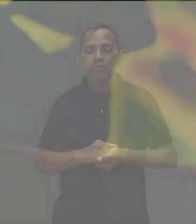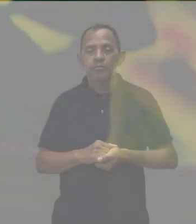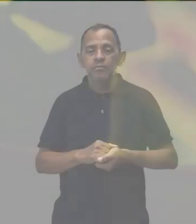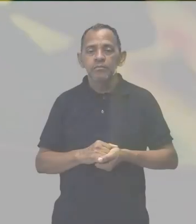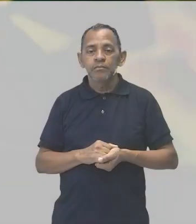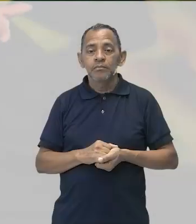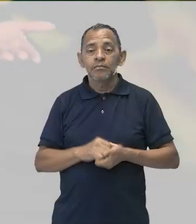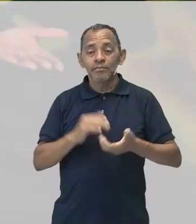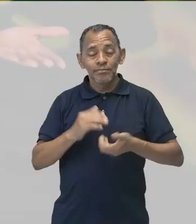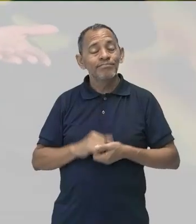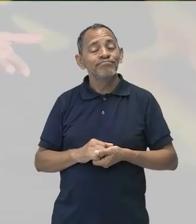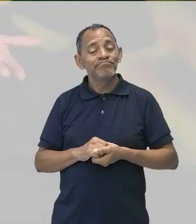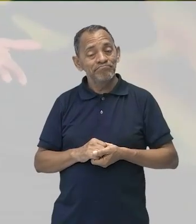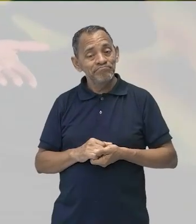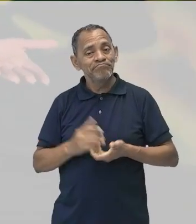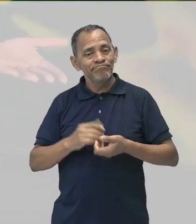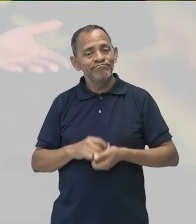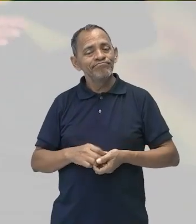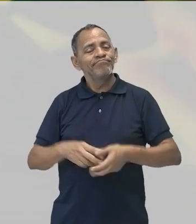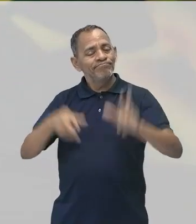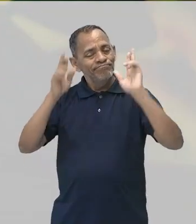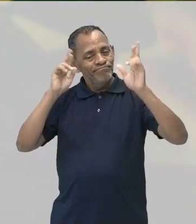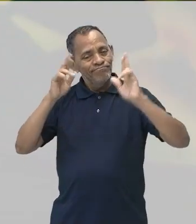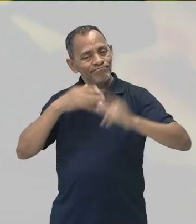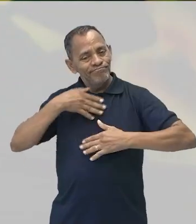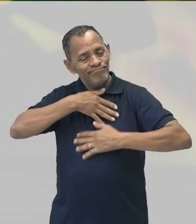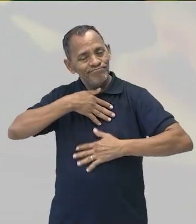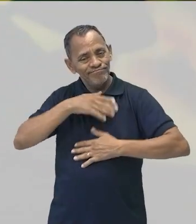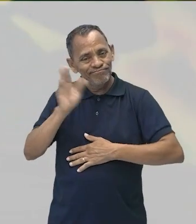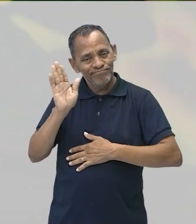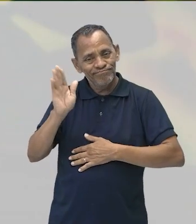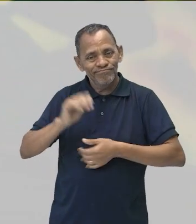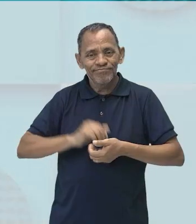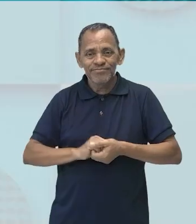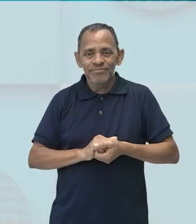Então é isso, espero que tenham gostado e até logo.